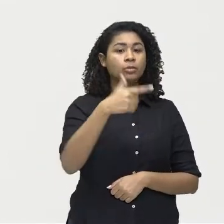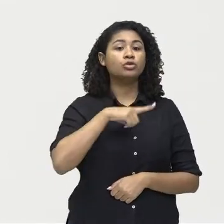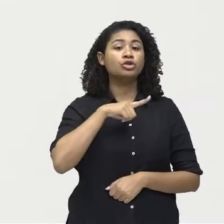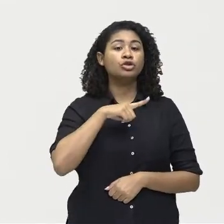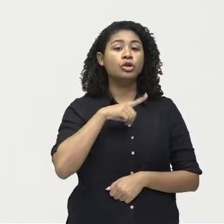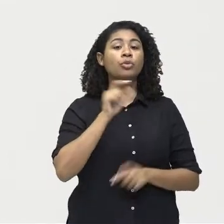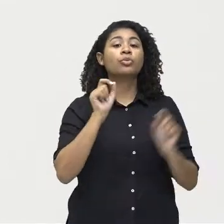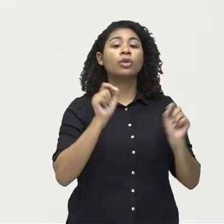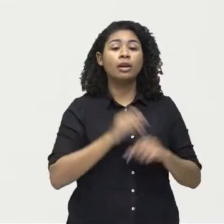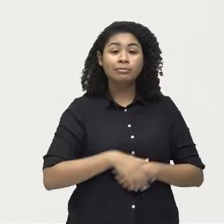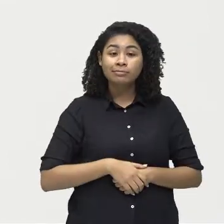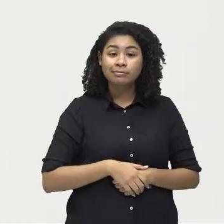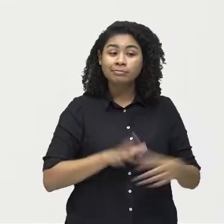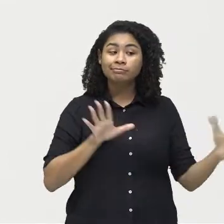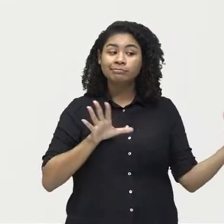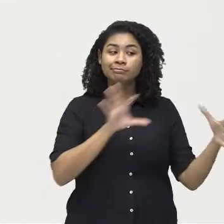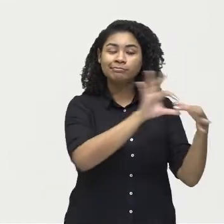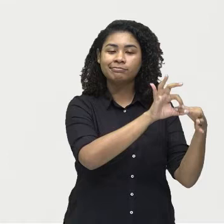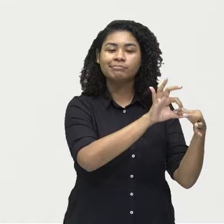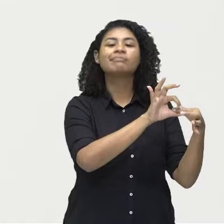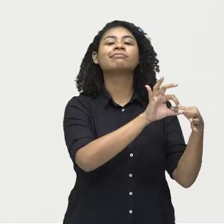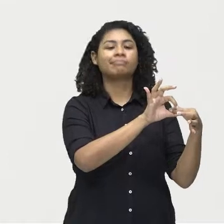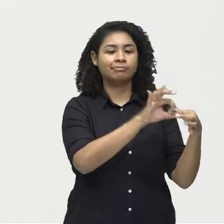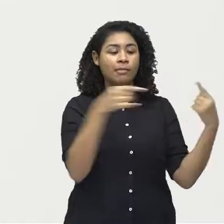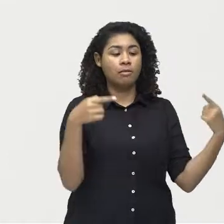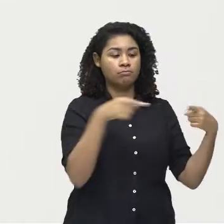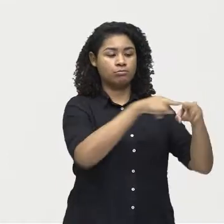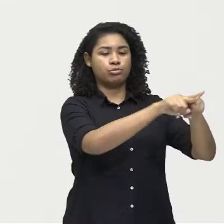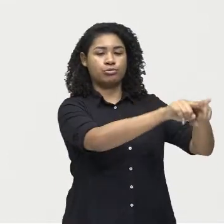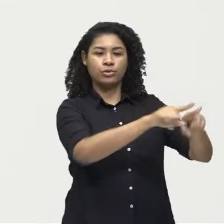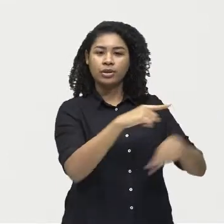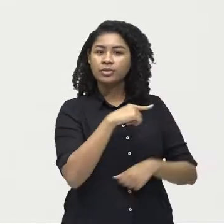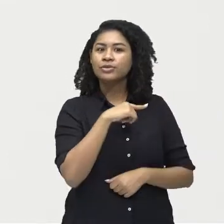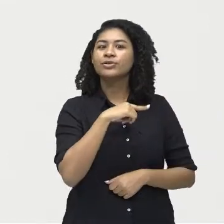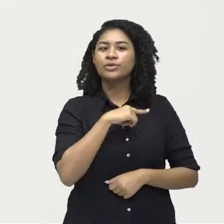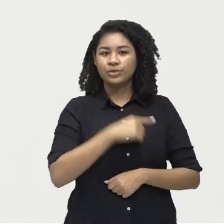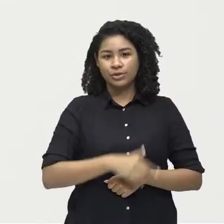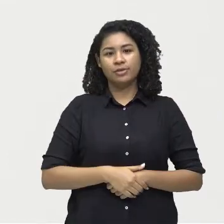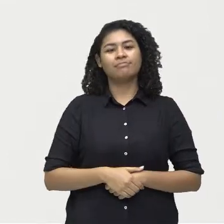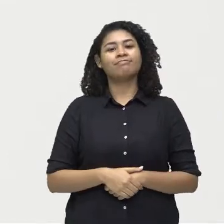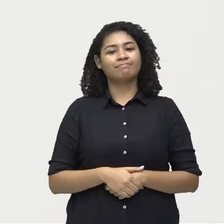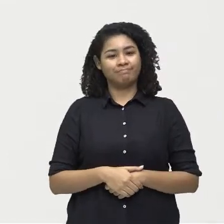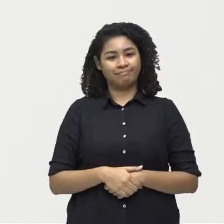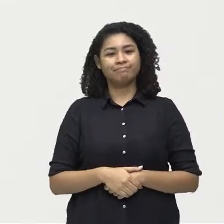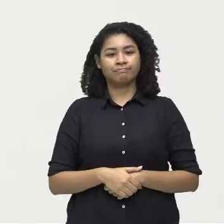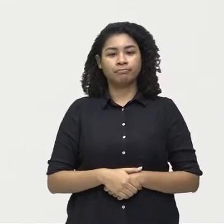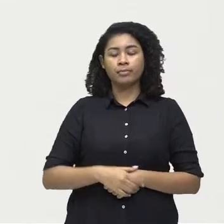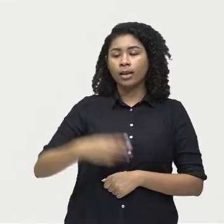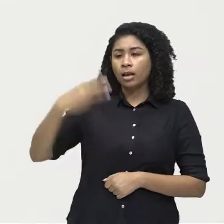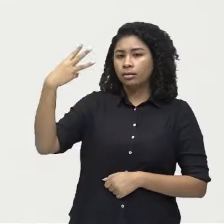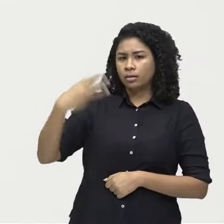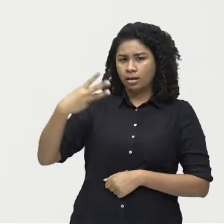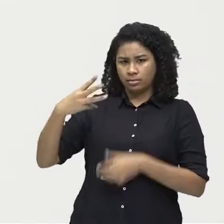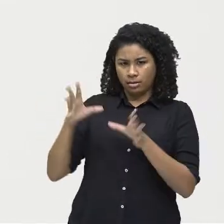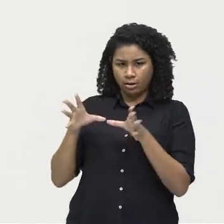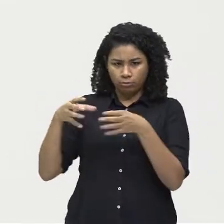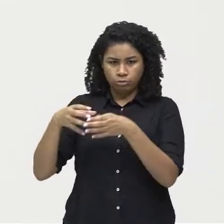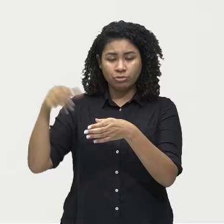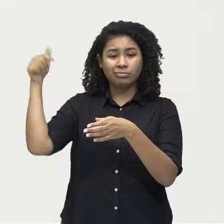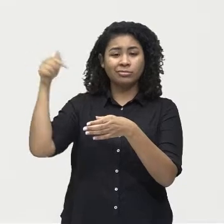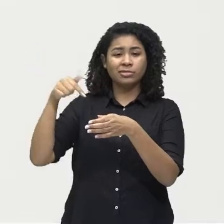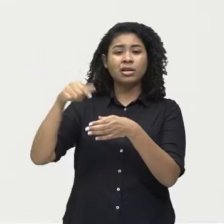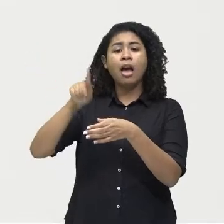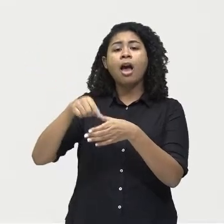aliados. Terceiro estado, composto pela burguesia e pelo restante da população, eram aquelas